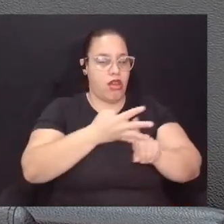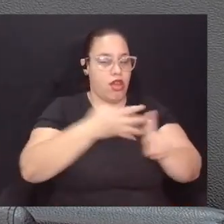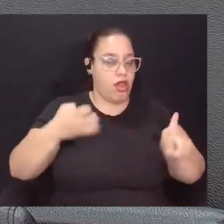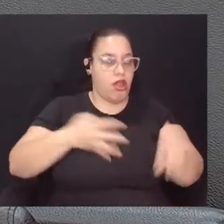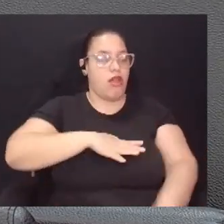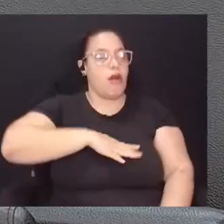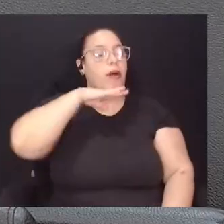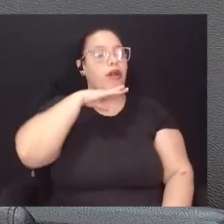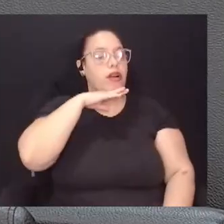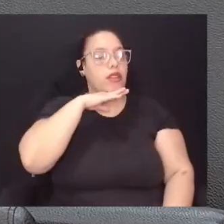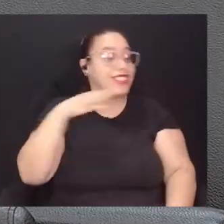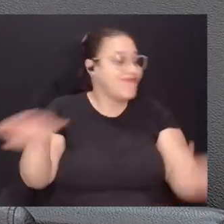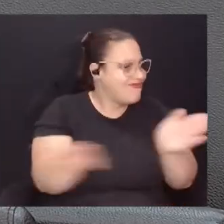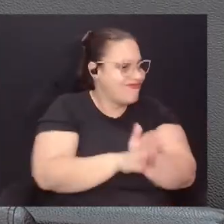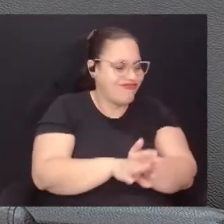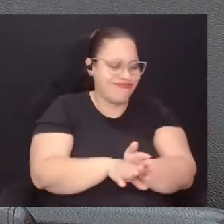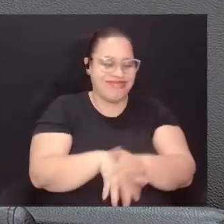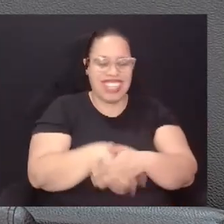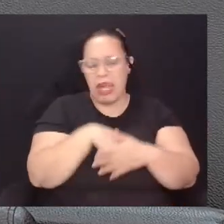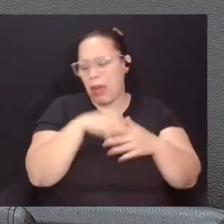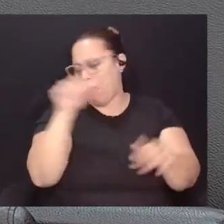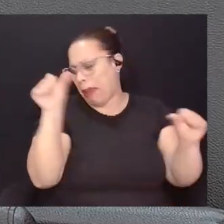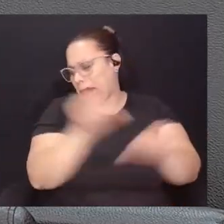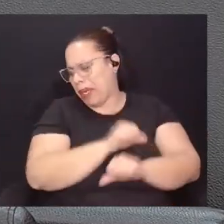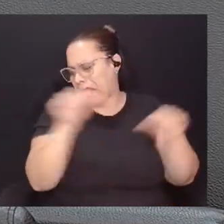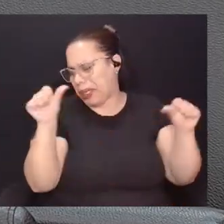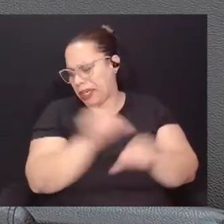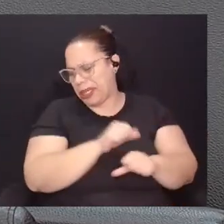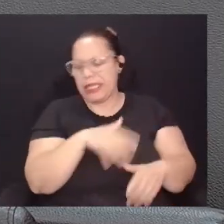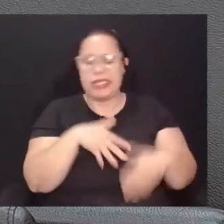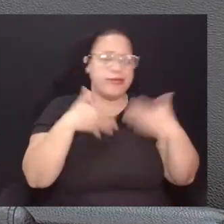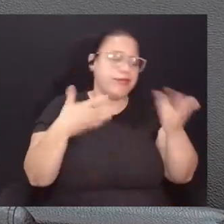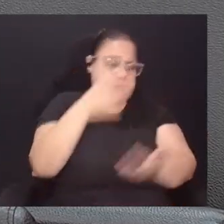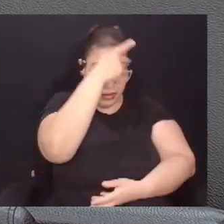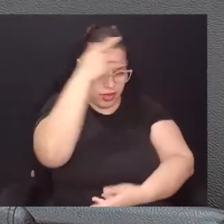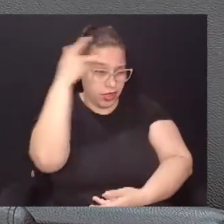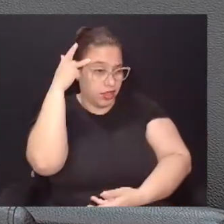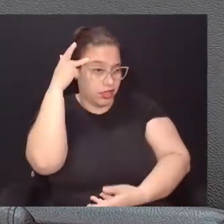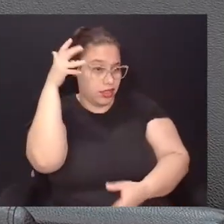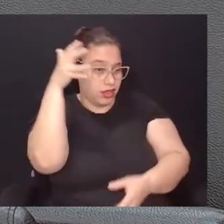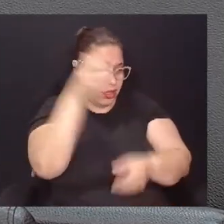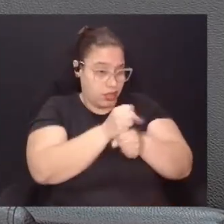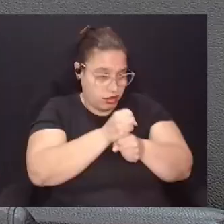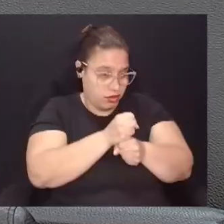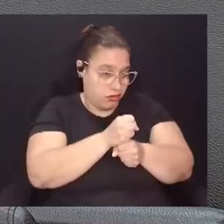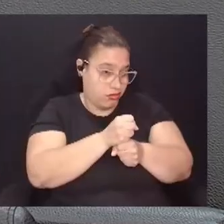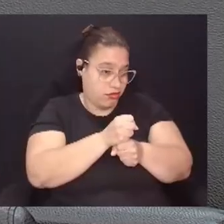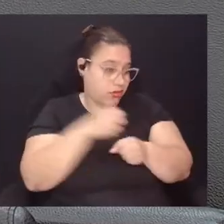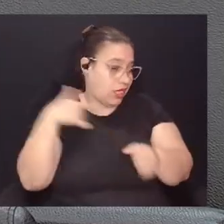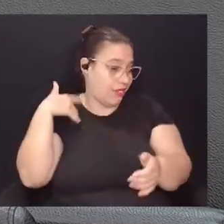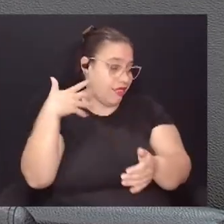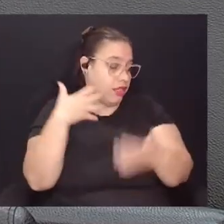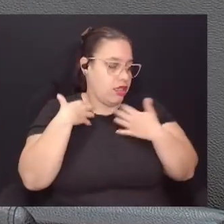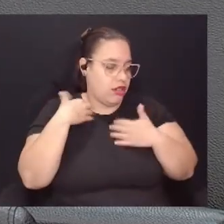burnouts, eles estão cada vez mais chegando e batendo a porta, assim. E isso, muitas vezes, as pessoas acabam somatizando